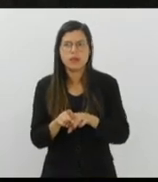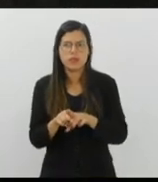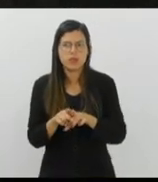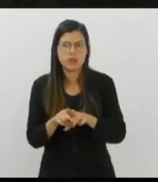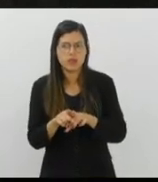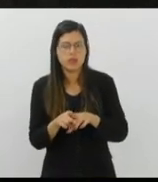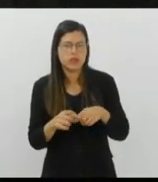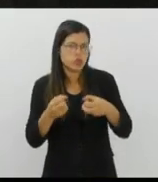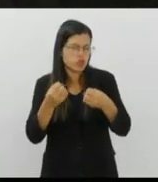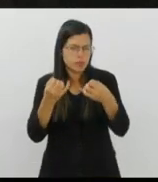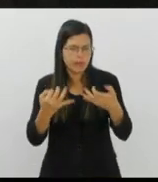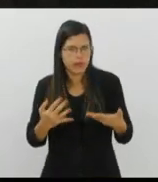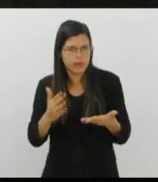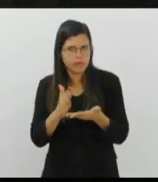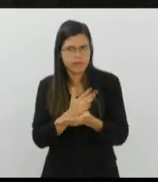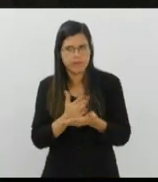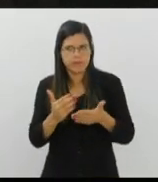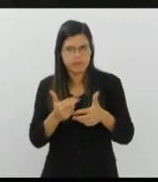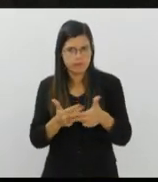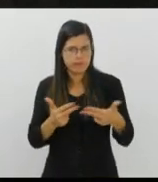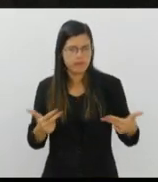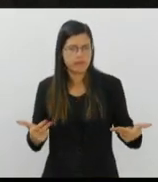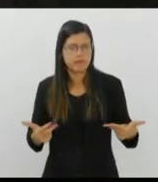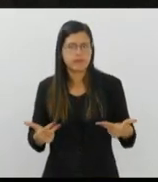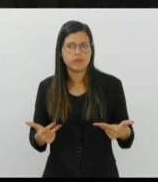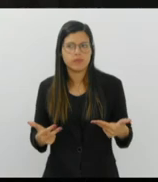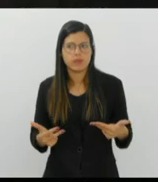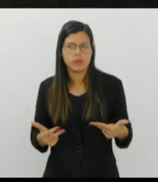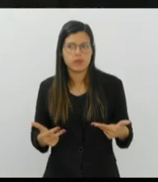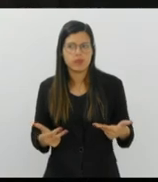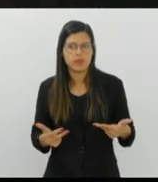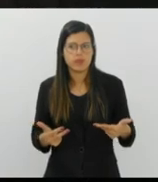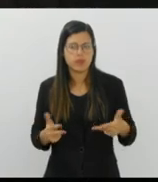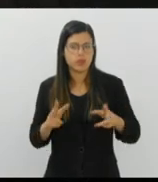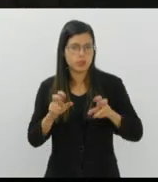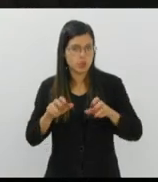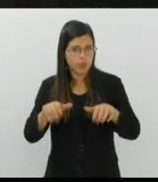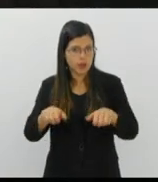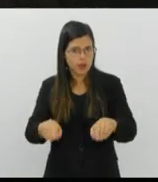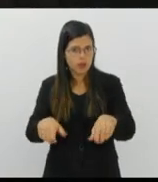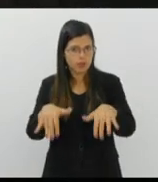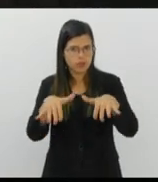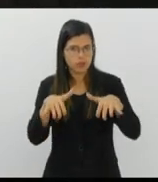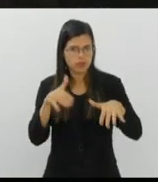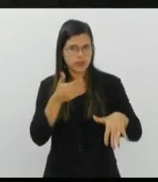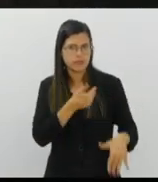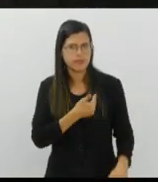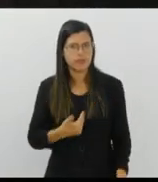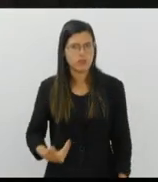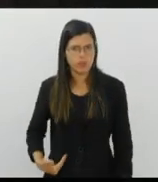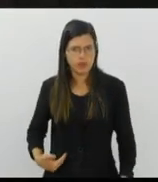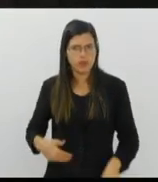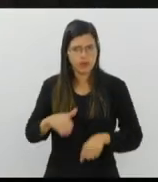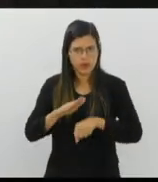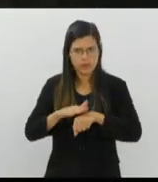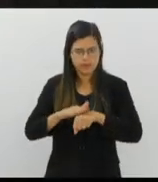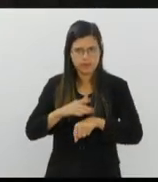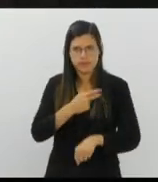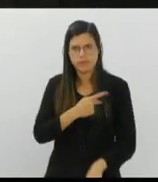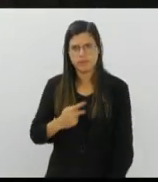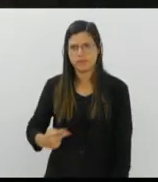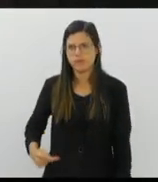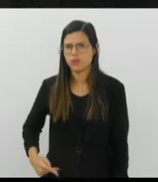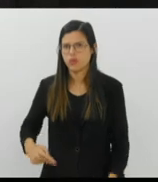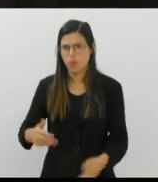algumas observações a respeito da audiência pública que presidi na parte da